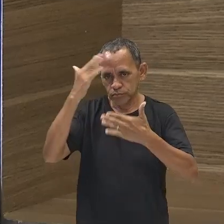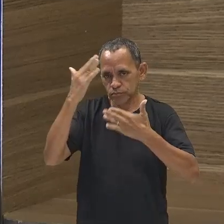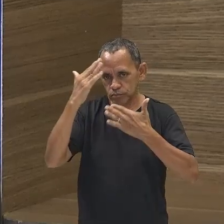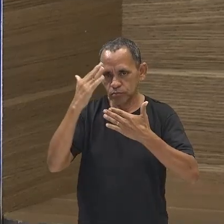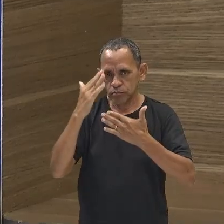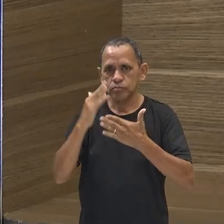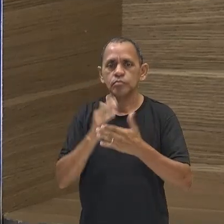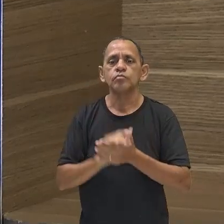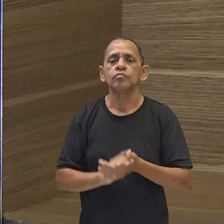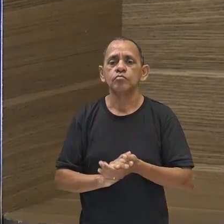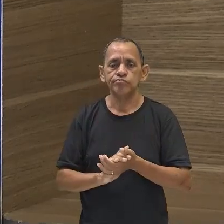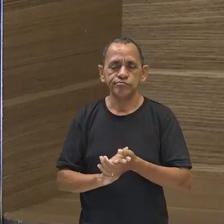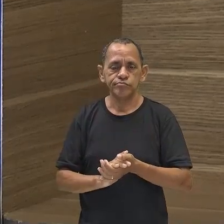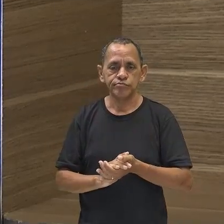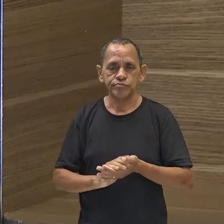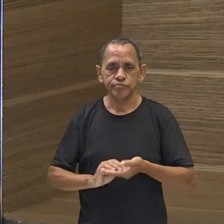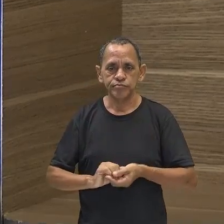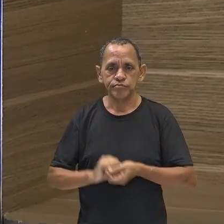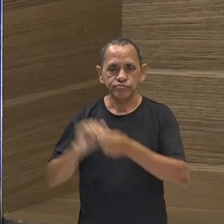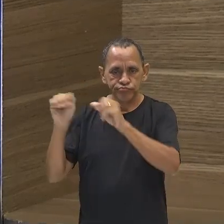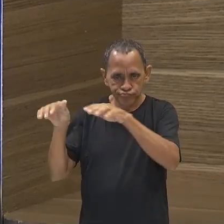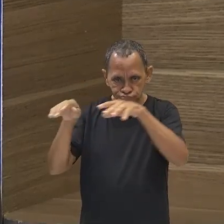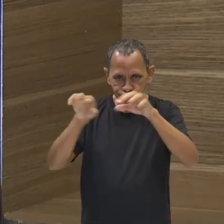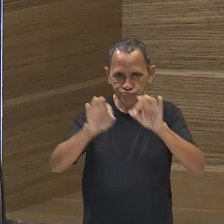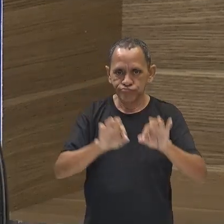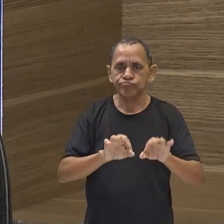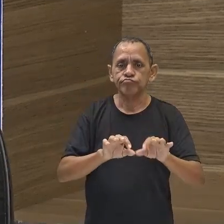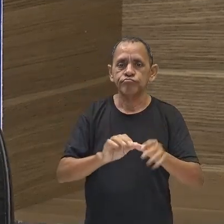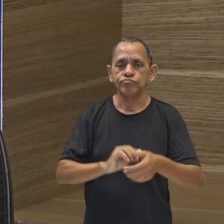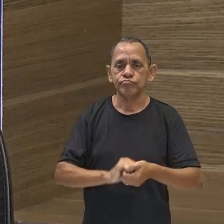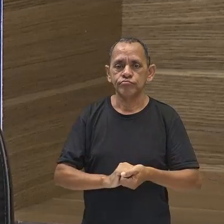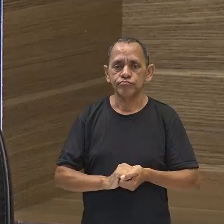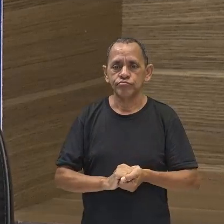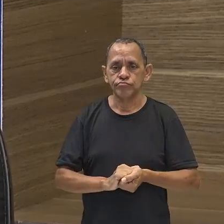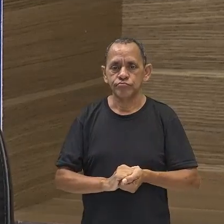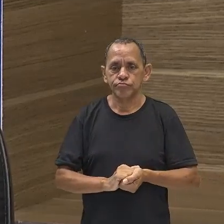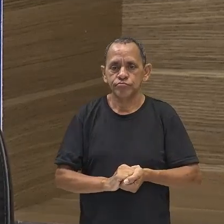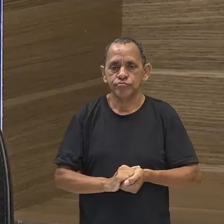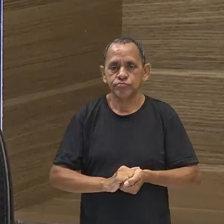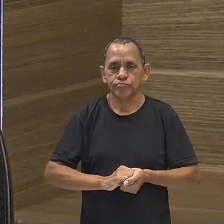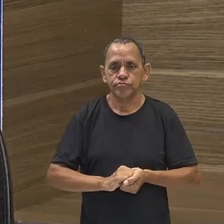de todos aí, tá bom? E